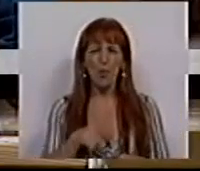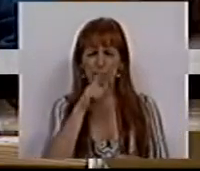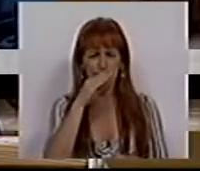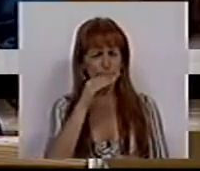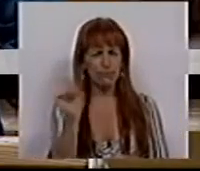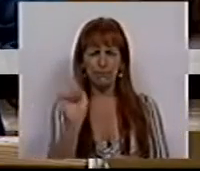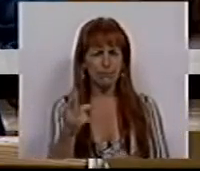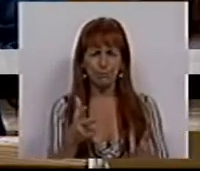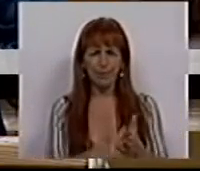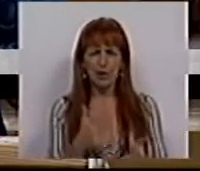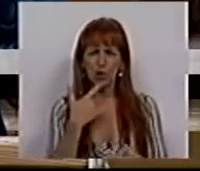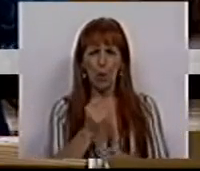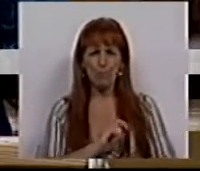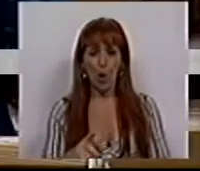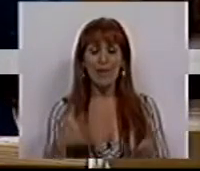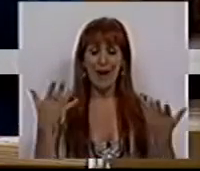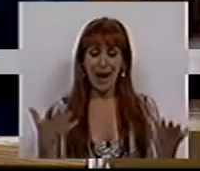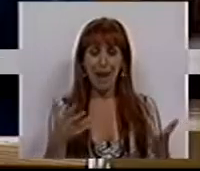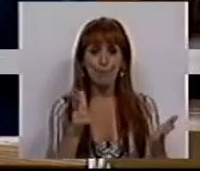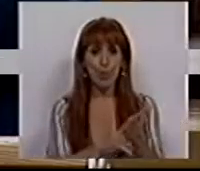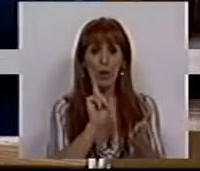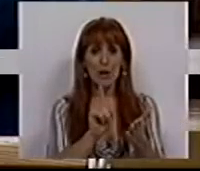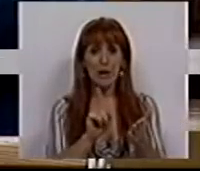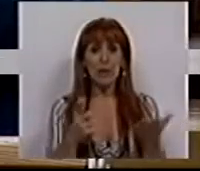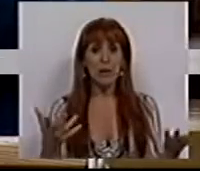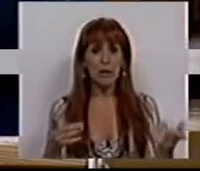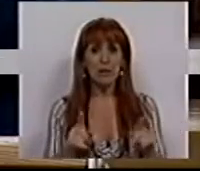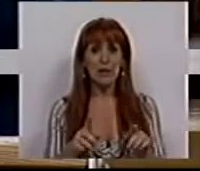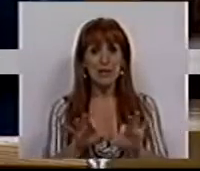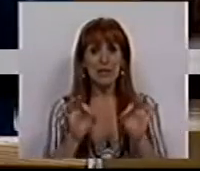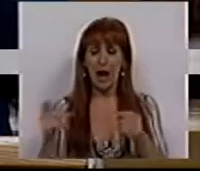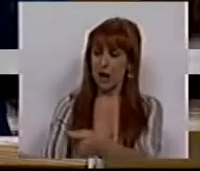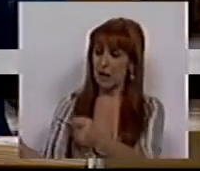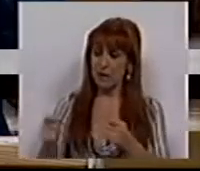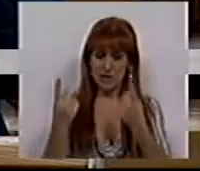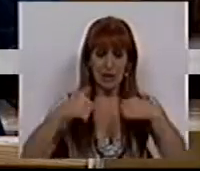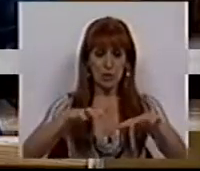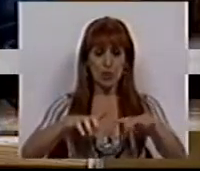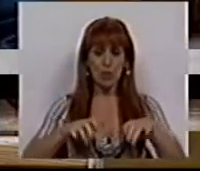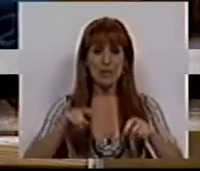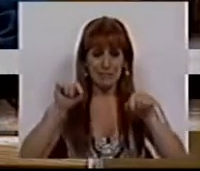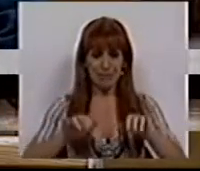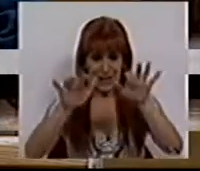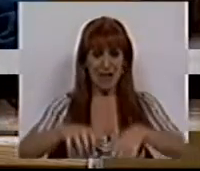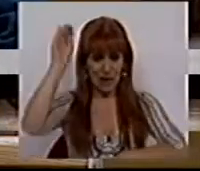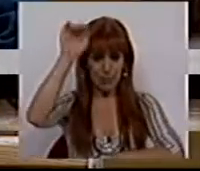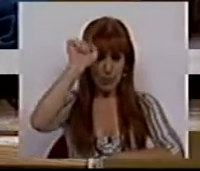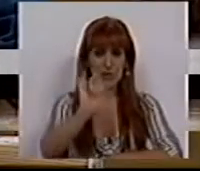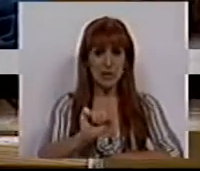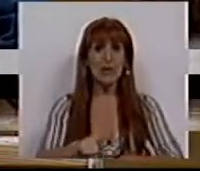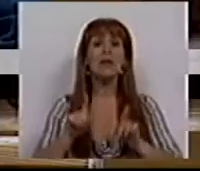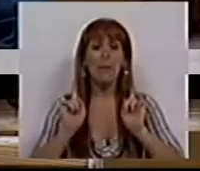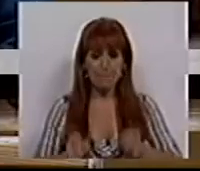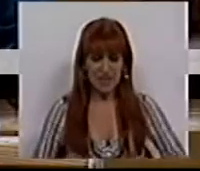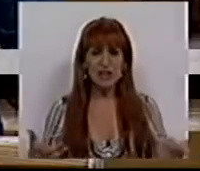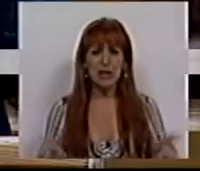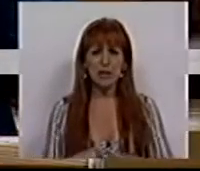silenciar a realidade. E é essa realidade que, sendo trazida a plenário da Assembleia da República,